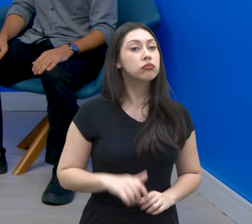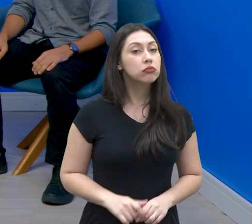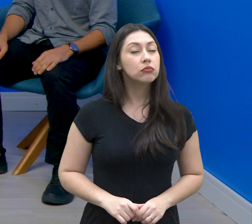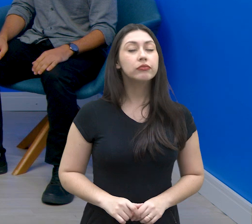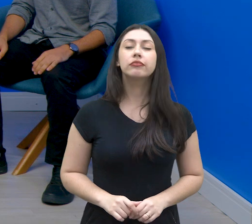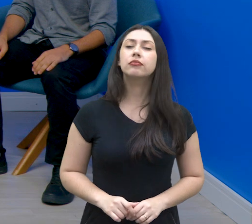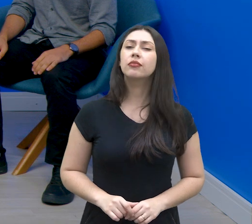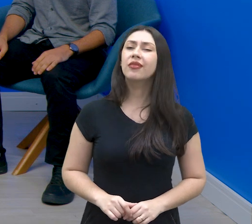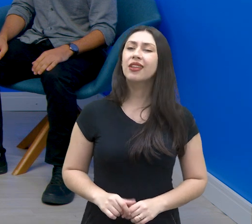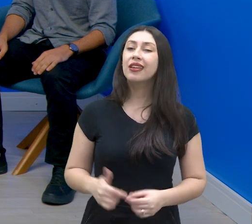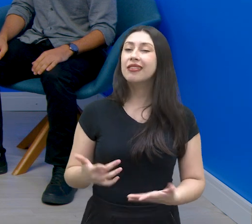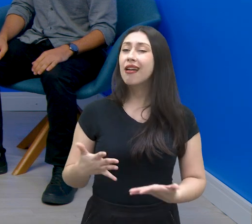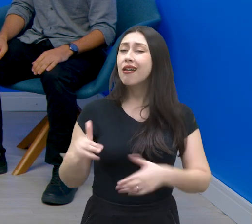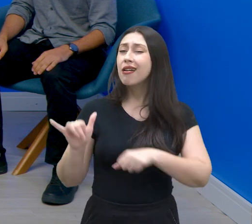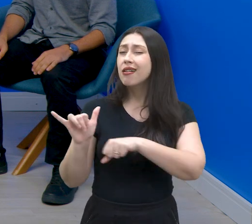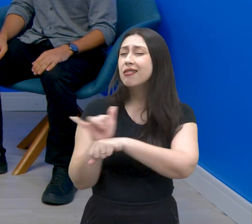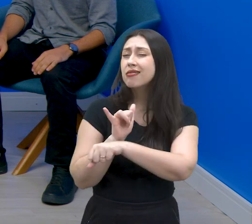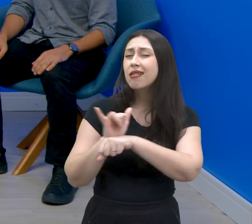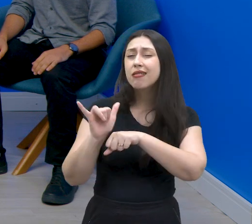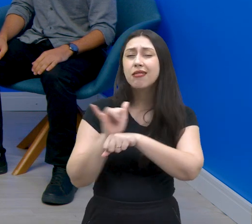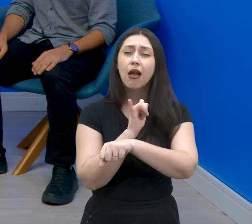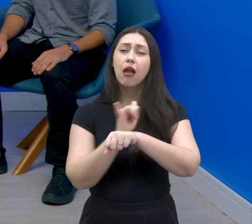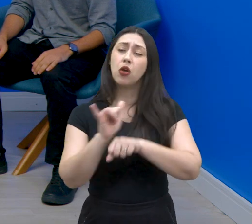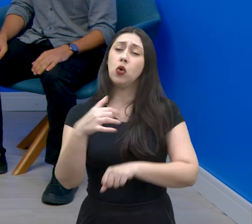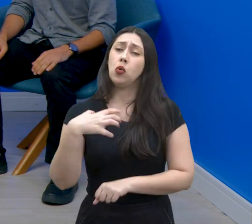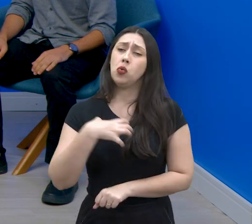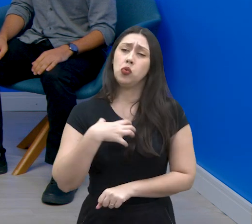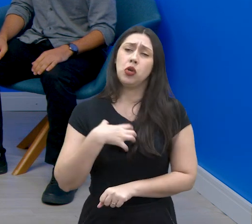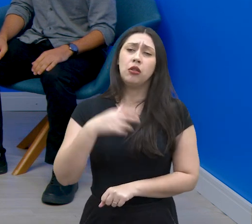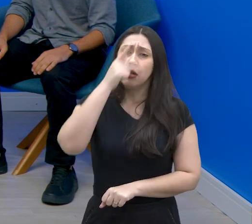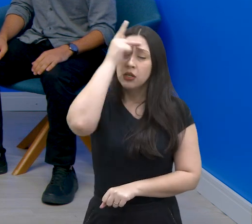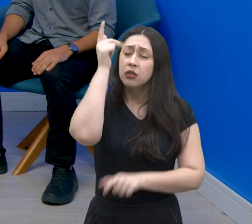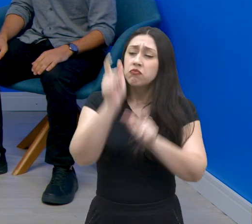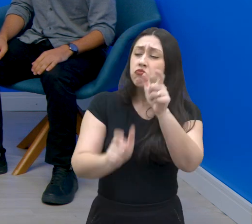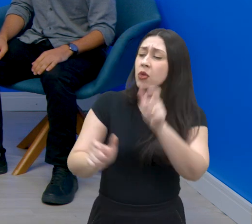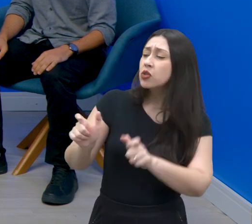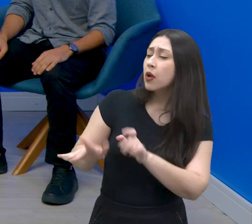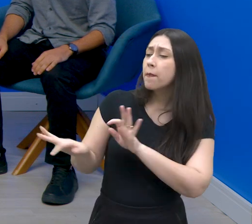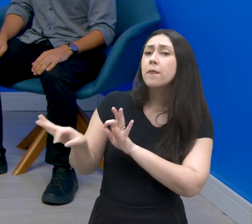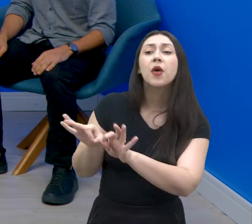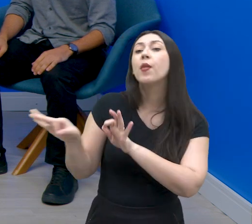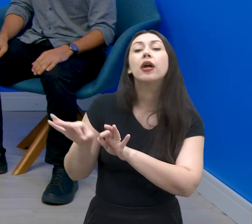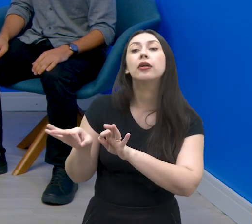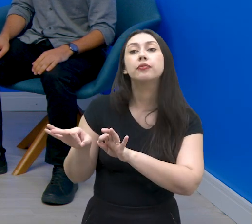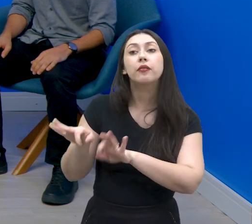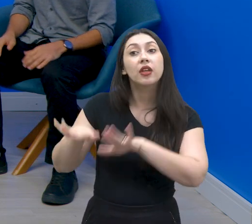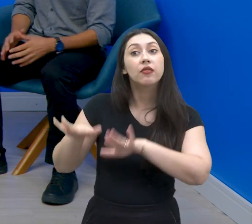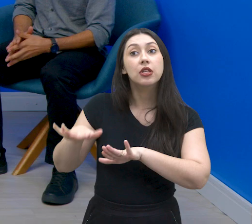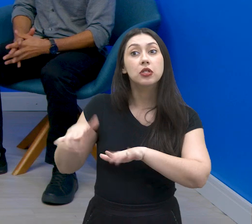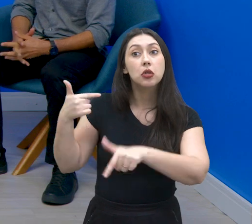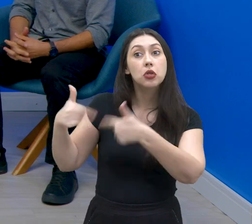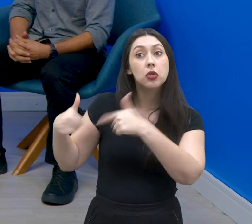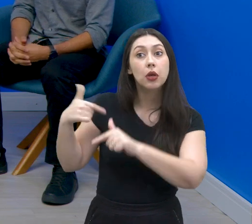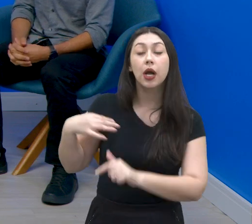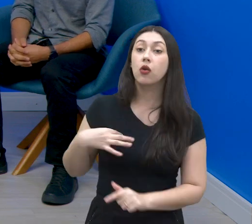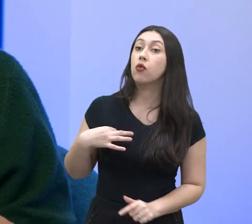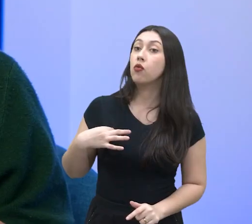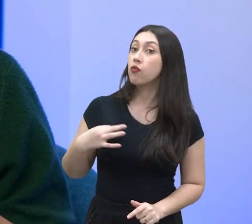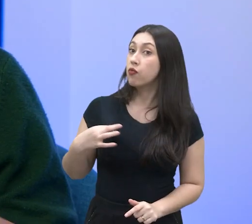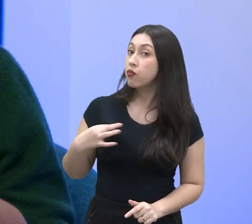de classe, por exemplo, isso de alguma forma também é uma organização política? Com certeza. Quando eu estou falando